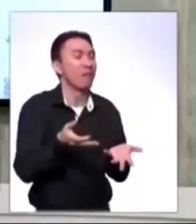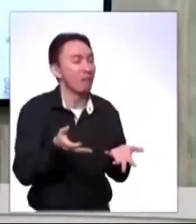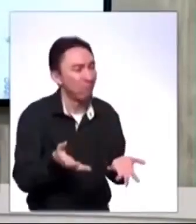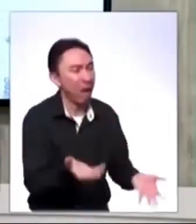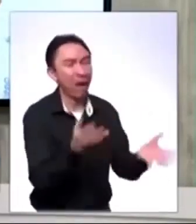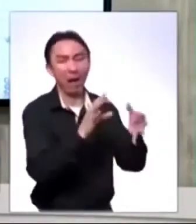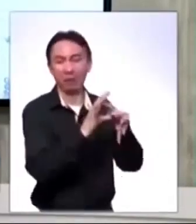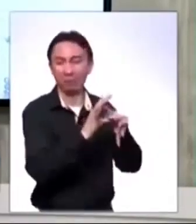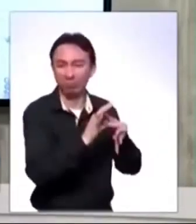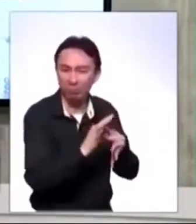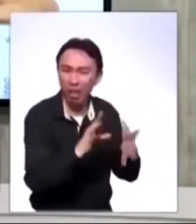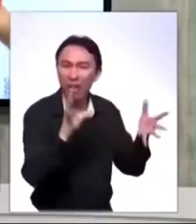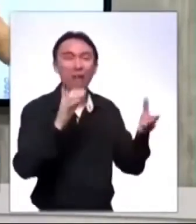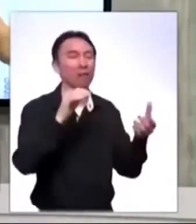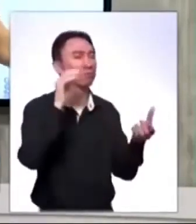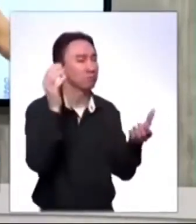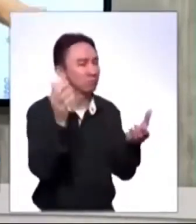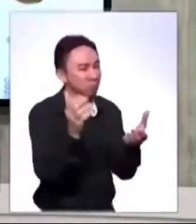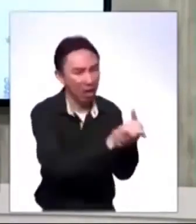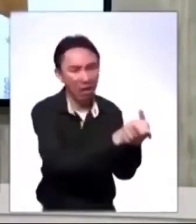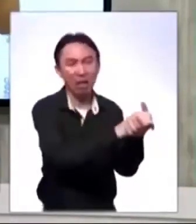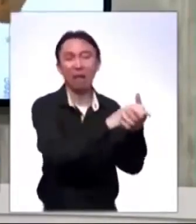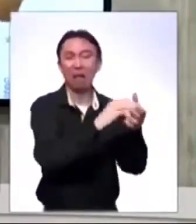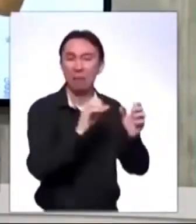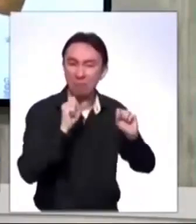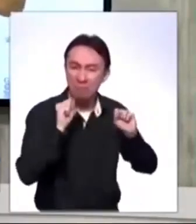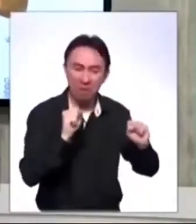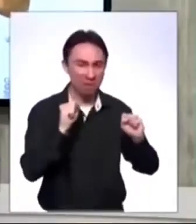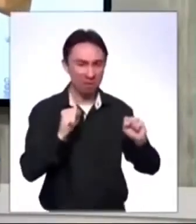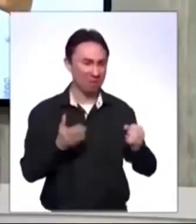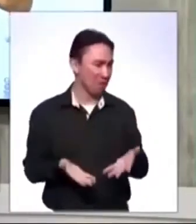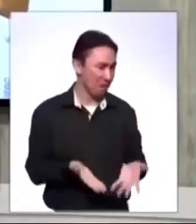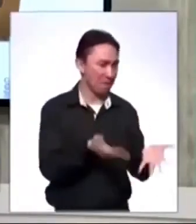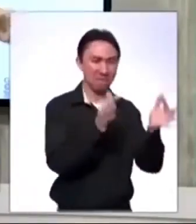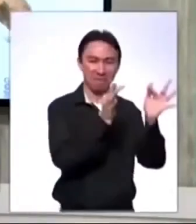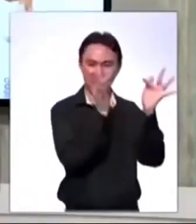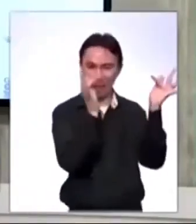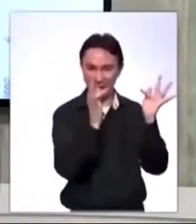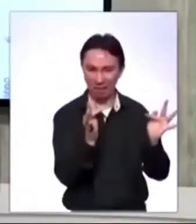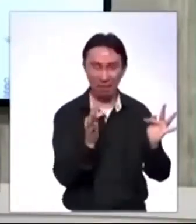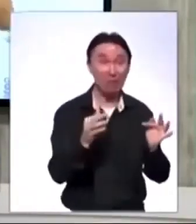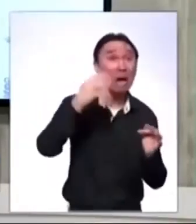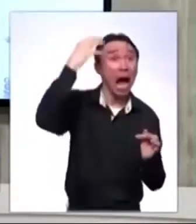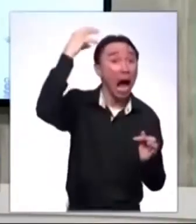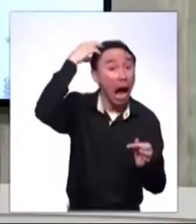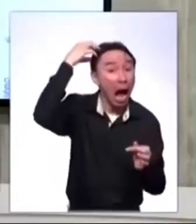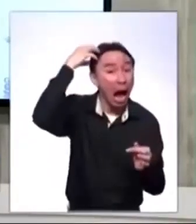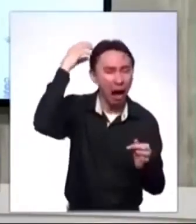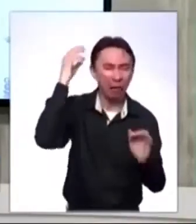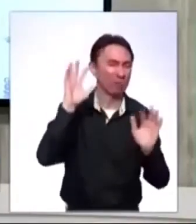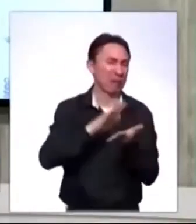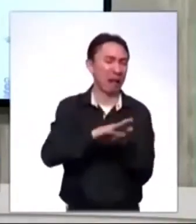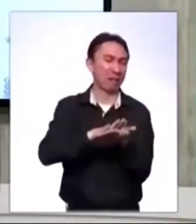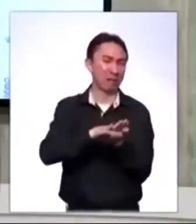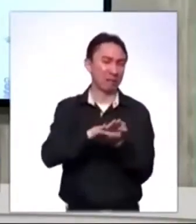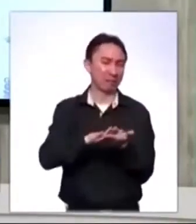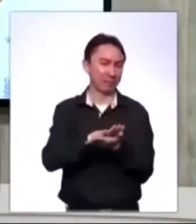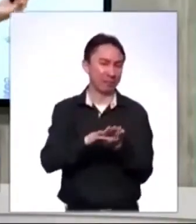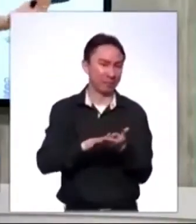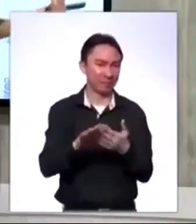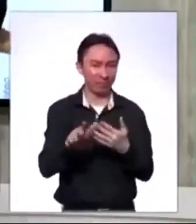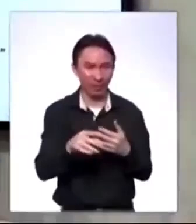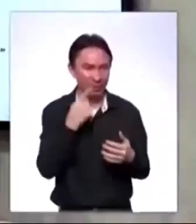sem remorso, pode casar numa boa, seja feliz, sem culpa. Leitura negativa disso. Ô,